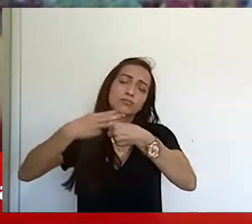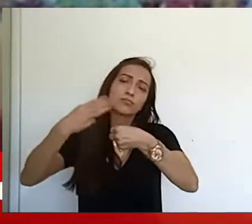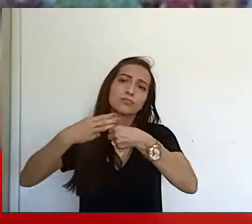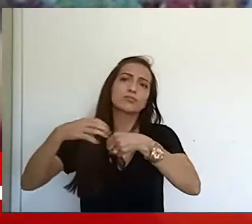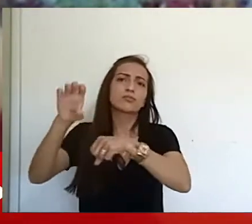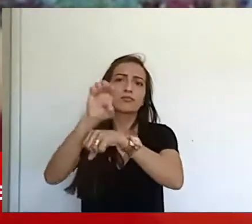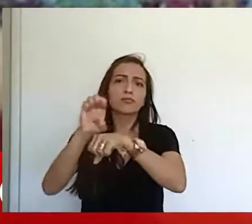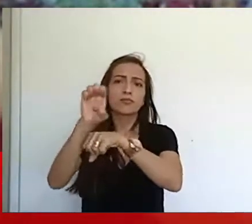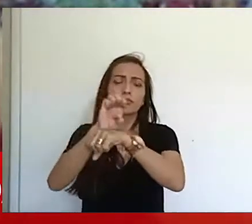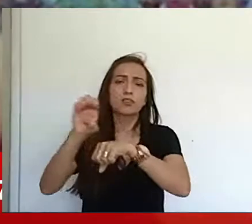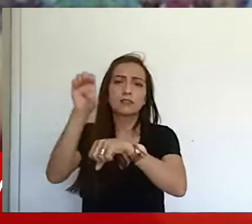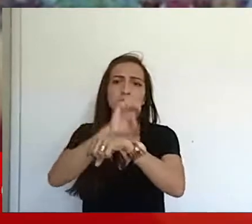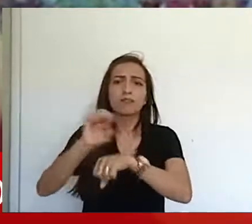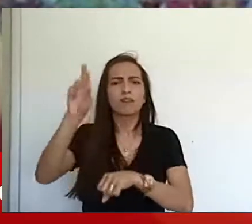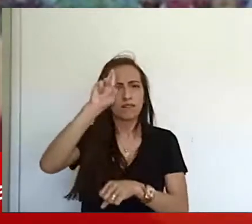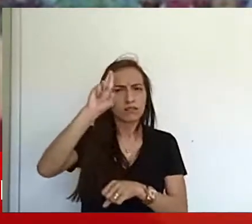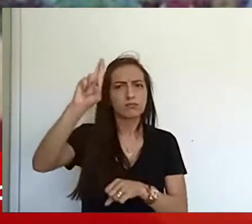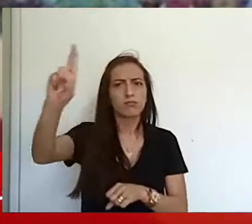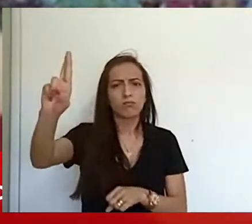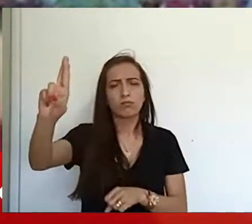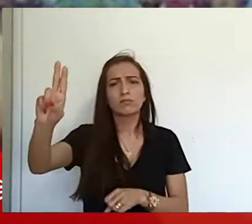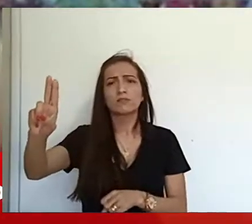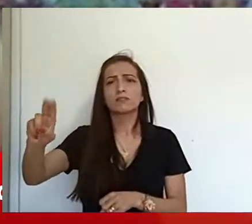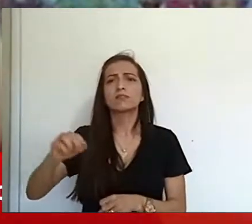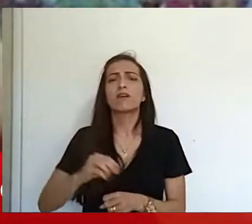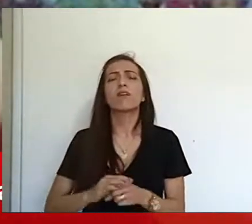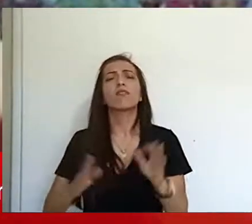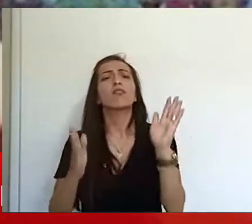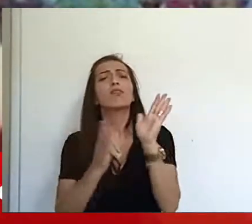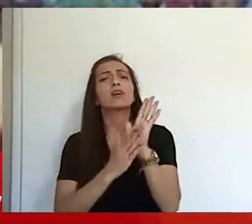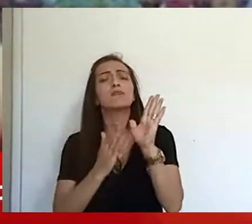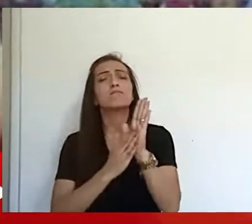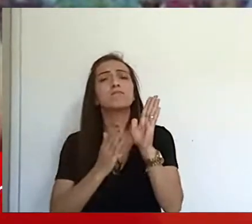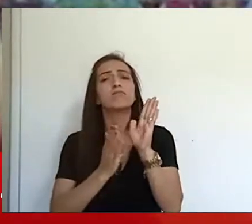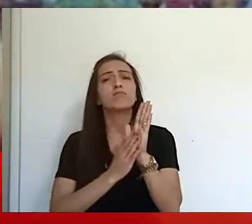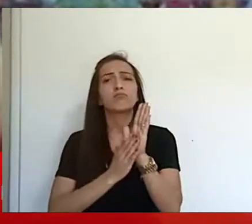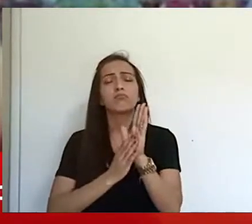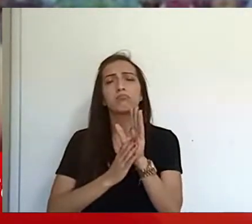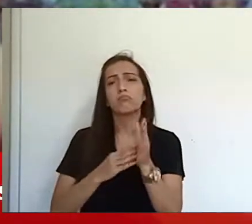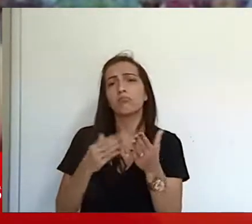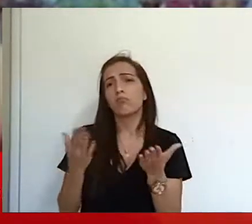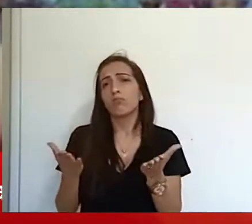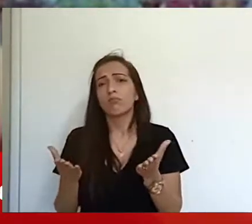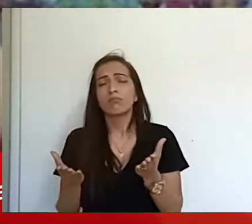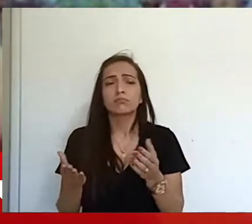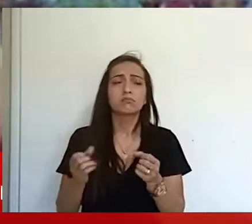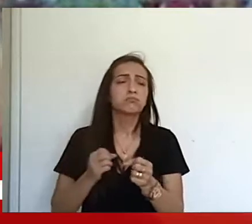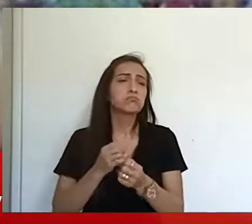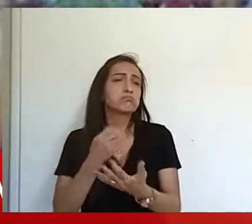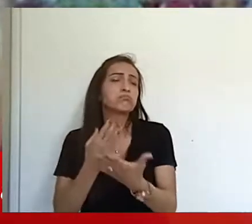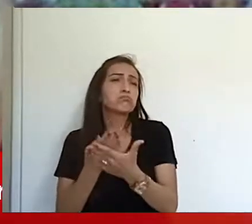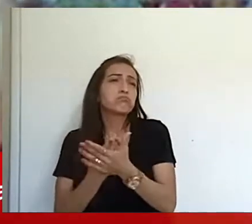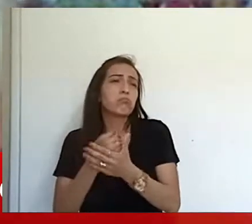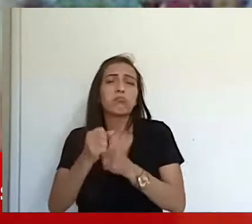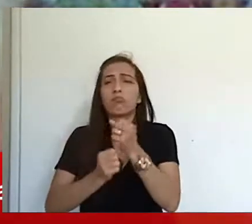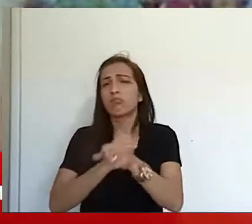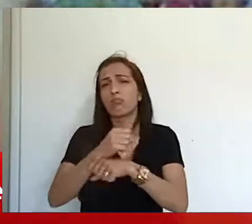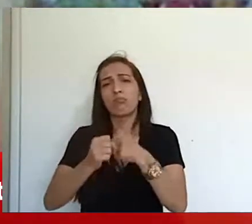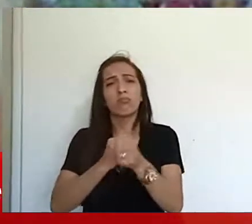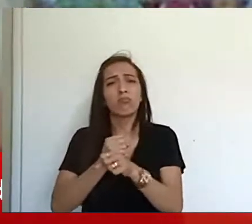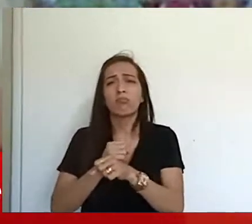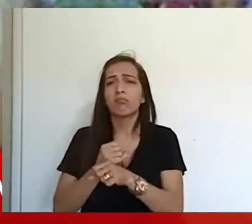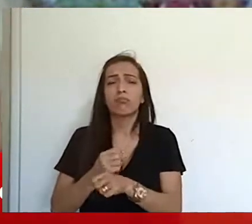elaborar uma proposta, né, de dia letivo, de ano letivo e tal. Então, ali a gente tem um espaço